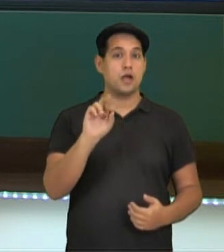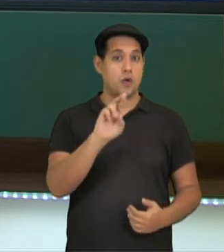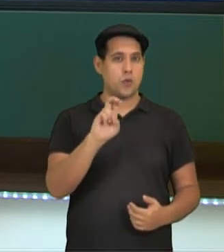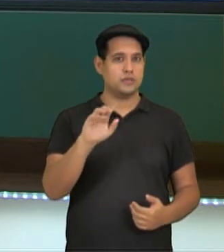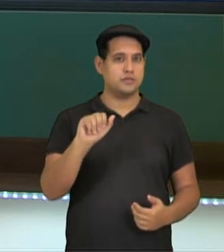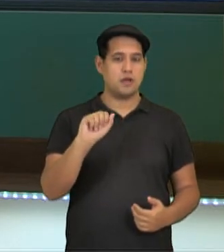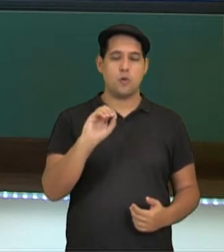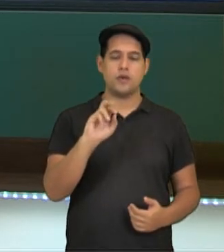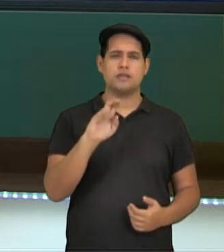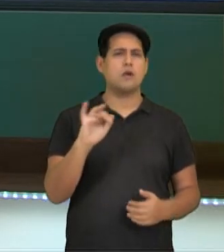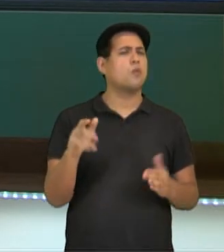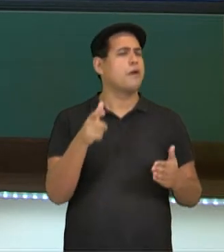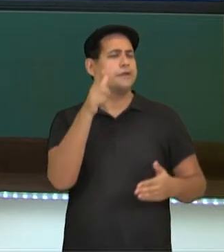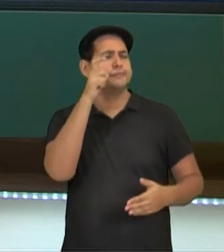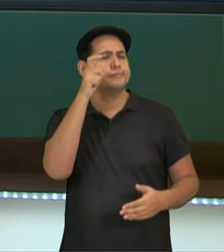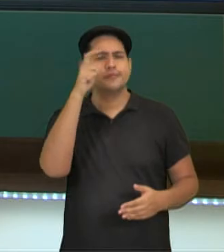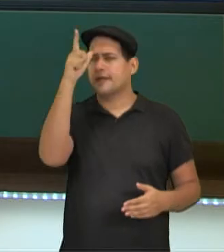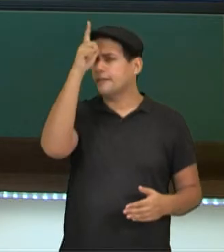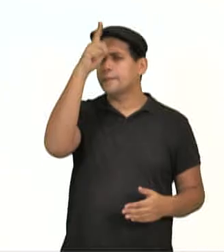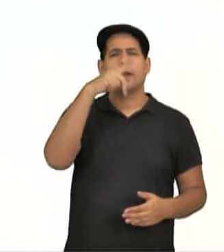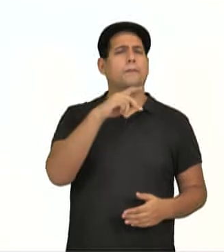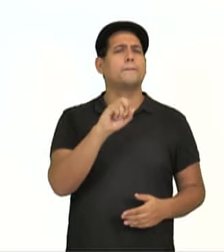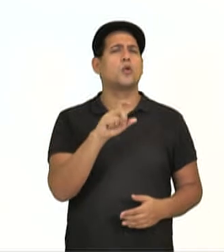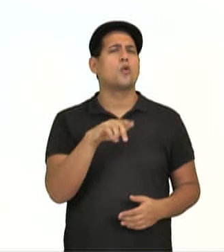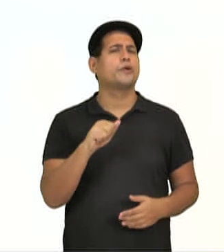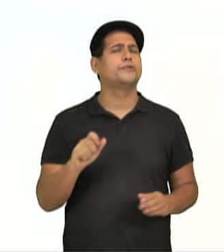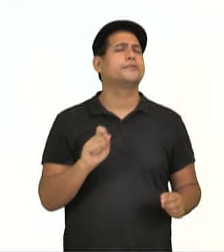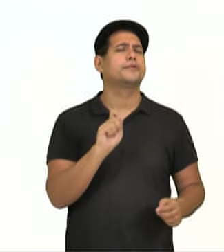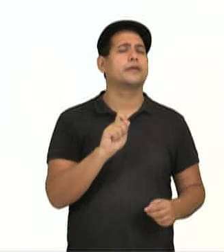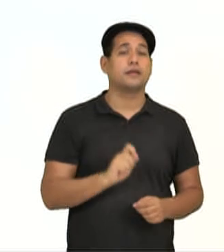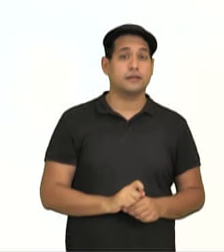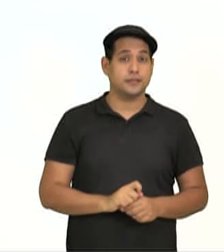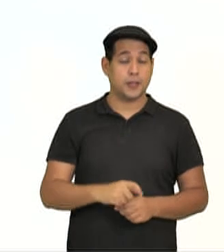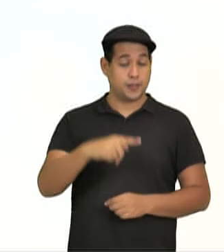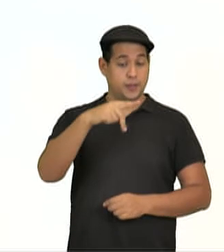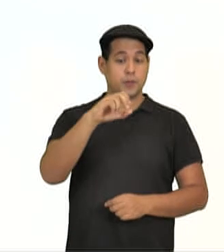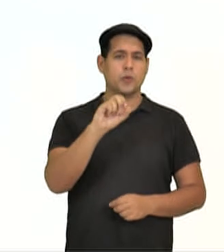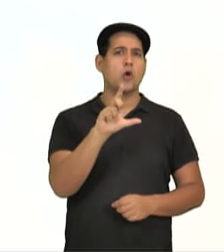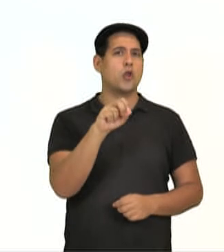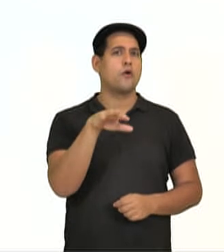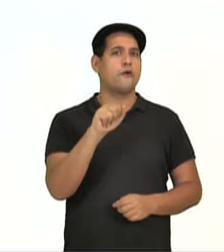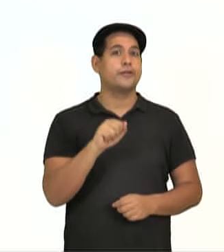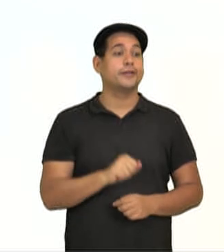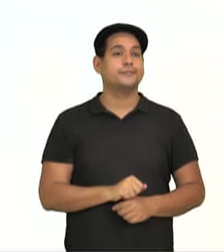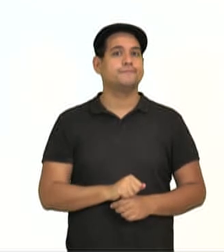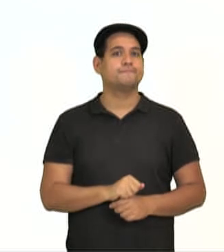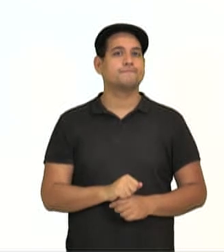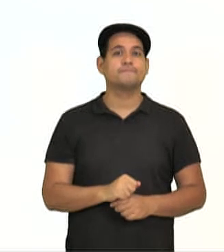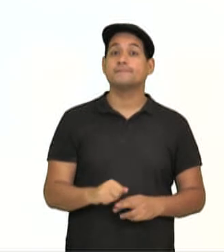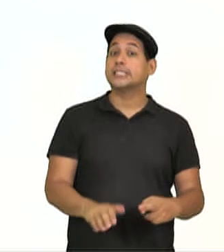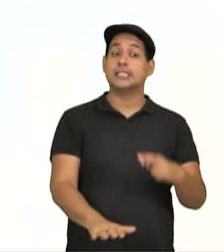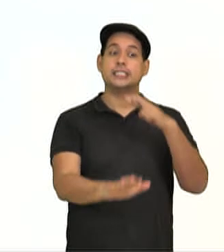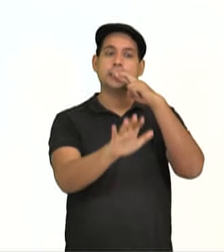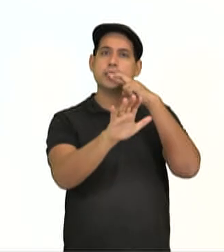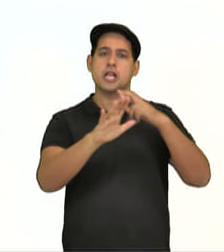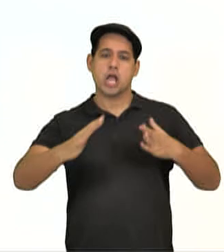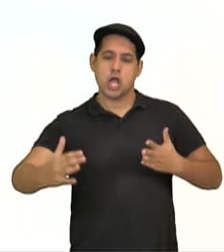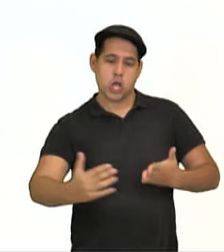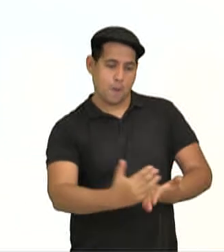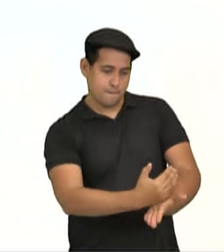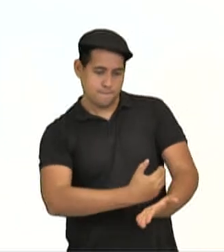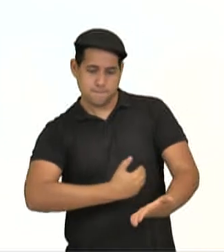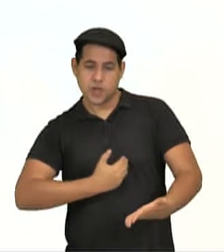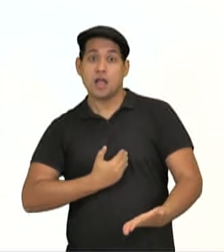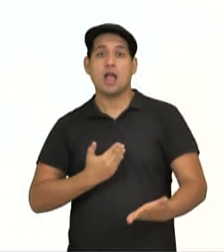da Alemanha na Polônia? Bom, gente, minha sugestão de resposta. Na Polônia, a intenção de Hitler era recuperar territórios que pertenciam à Alemanha